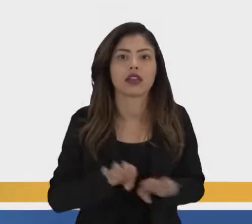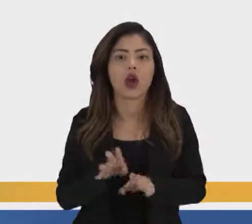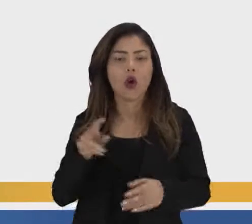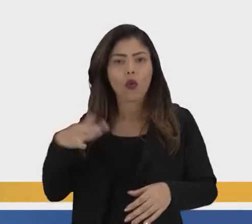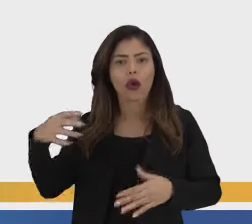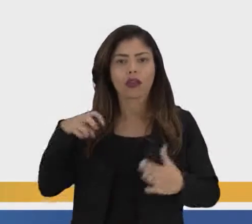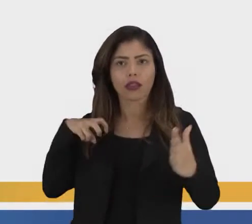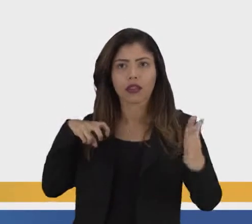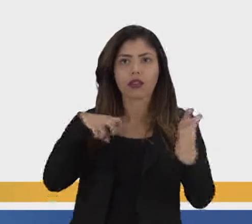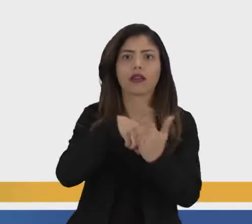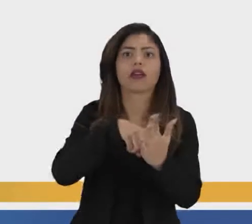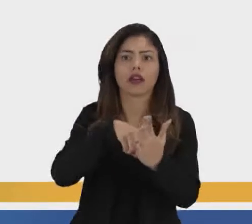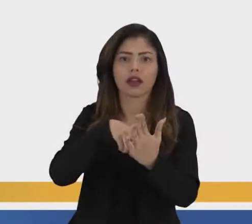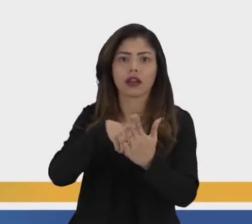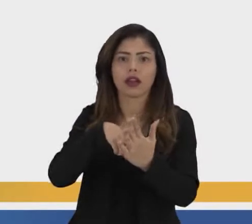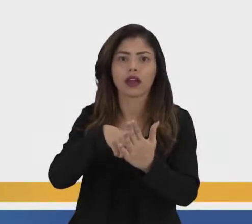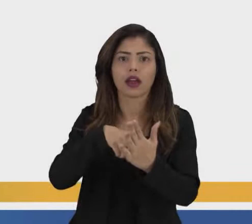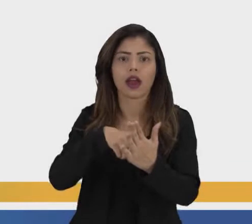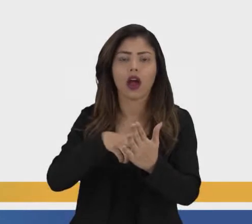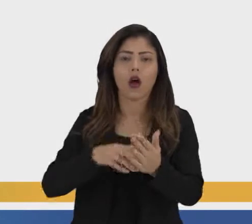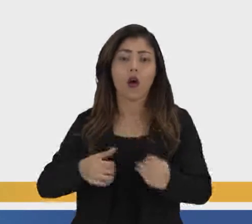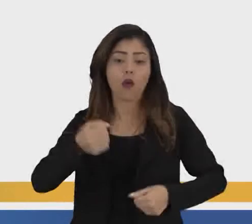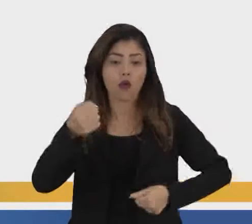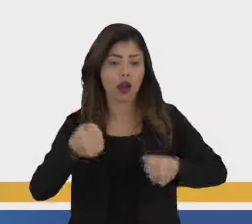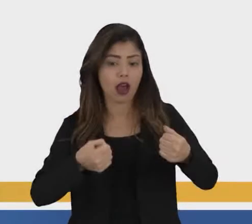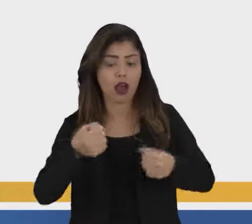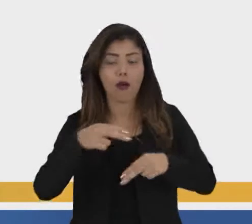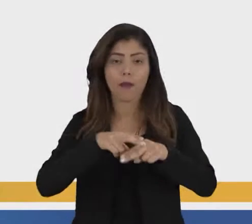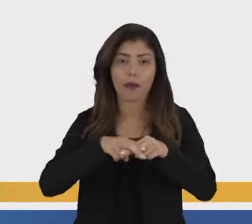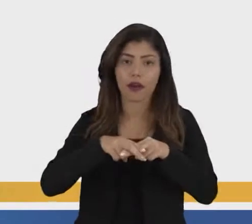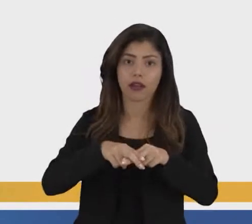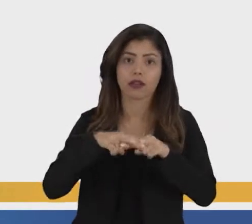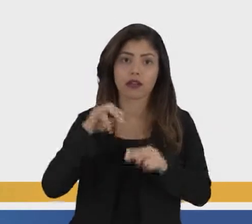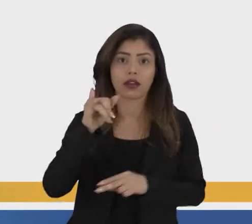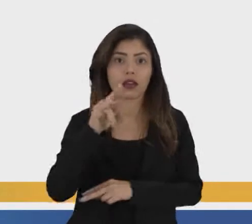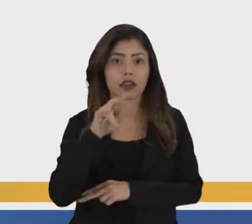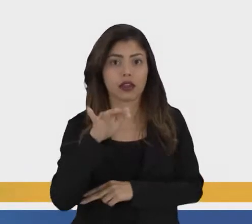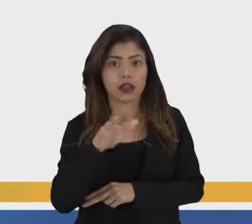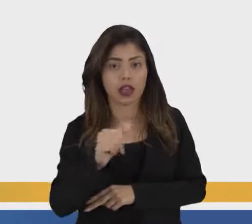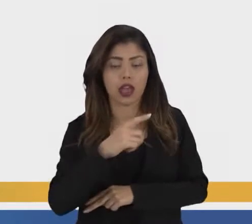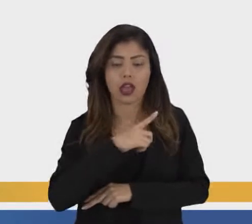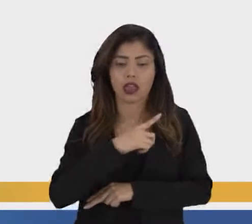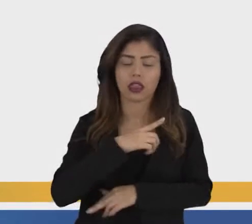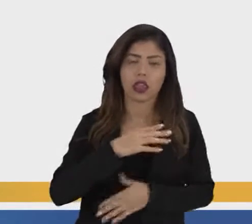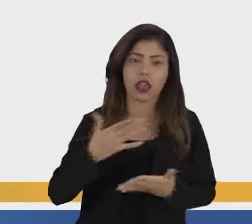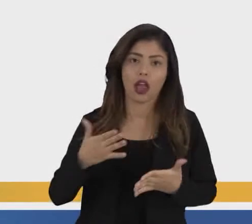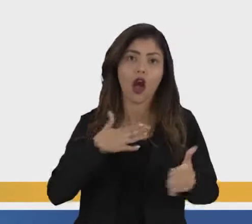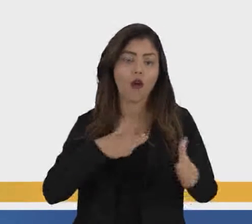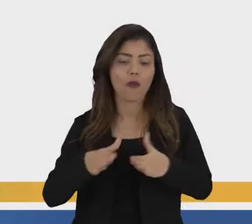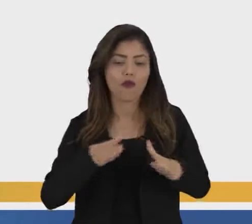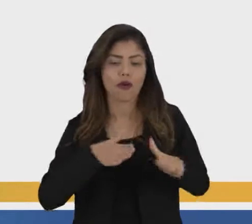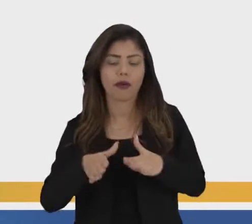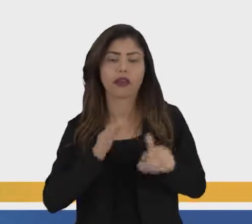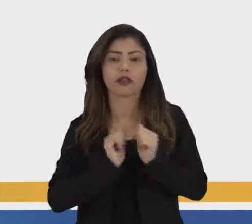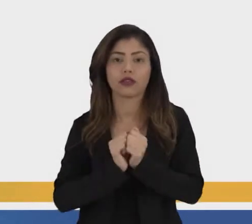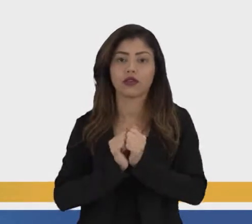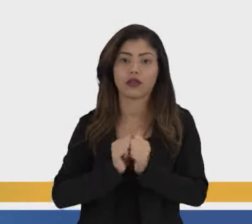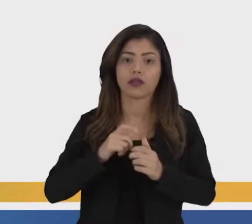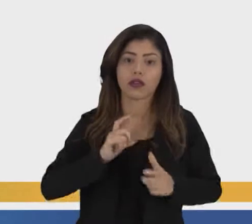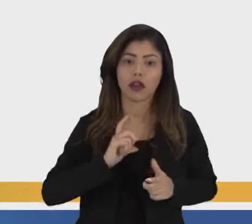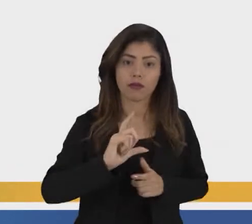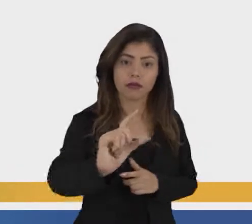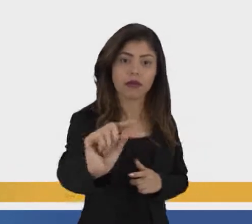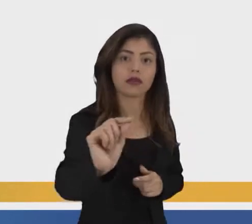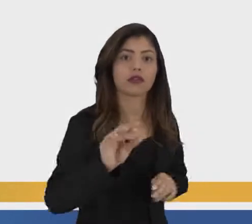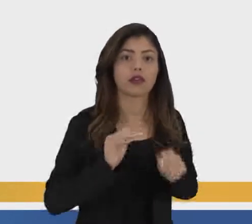esse arremesso. Então, no choque frontal, os ocupantes de um carro, por causa da inércia, tendem a continuar